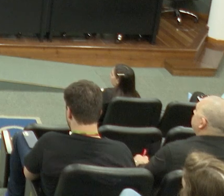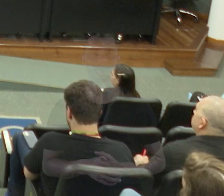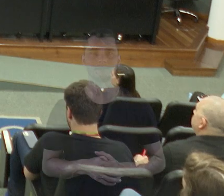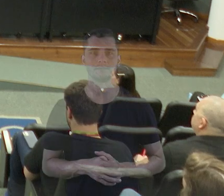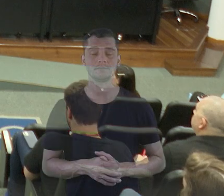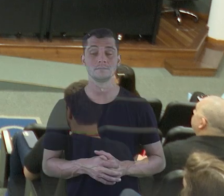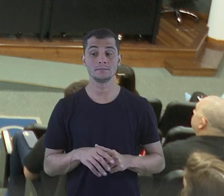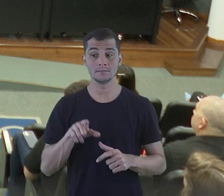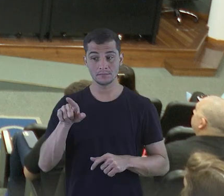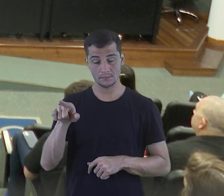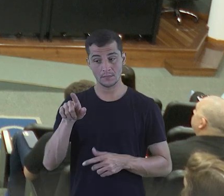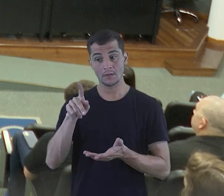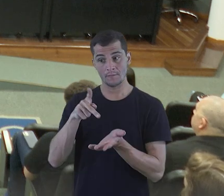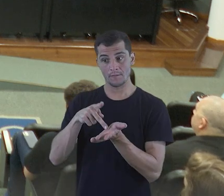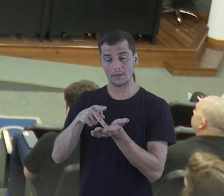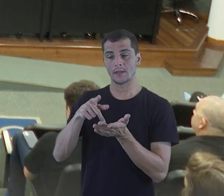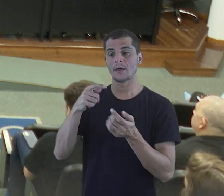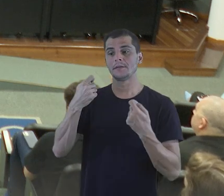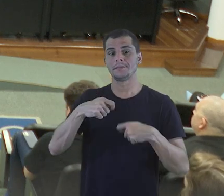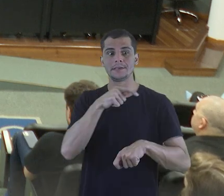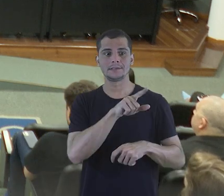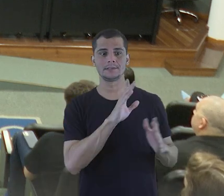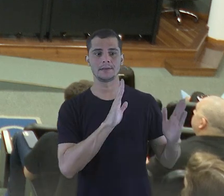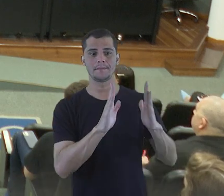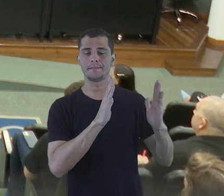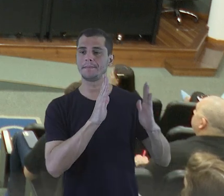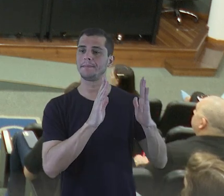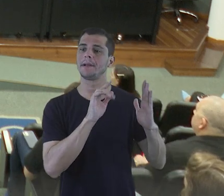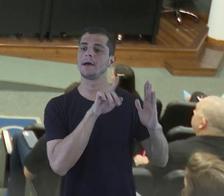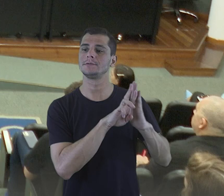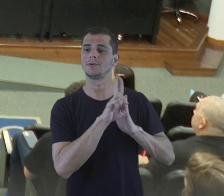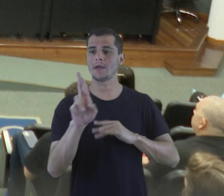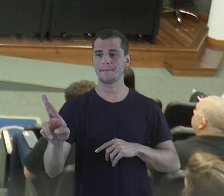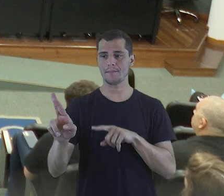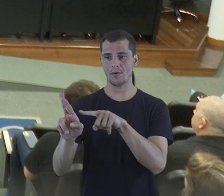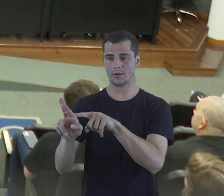na verdade você tem um prazo para responder esse requerimento